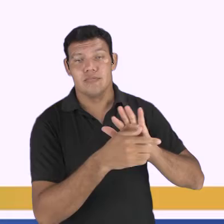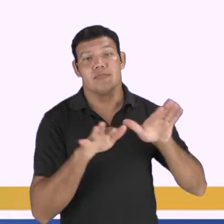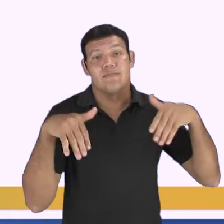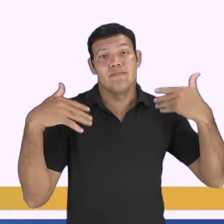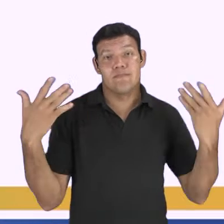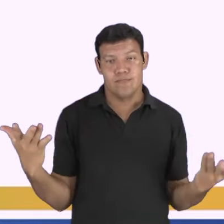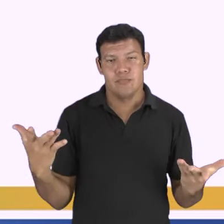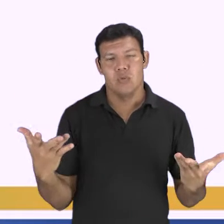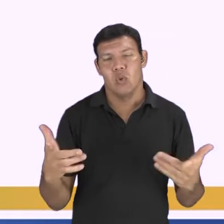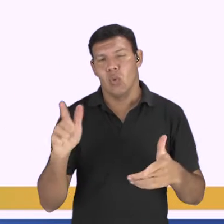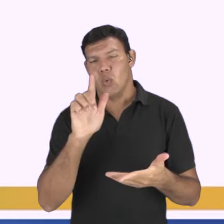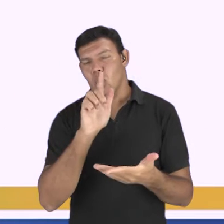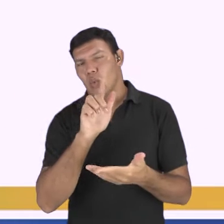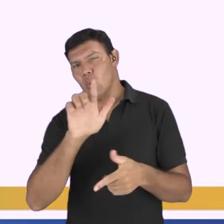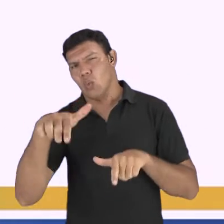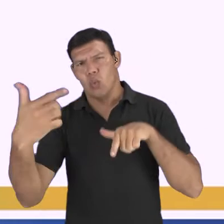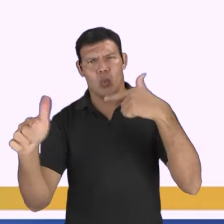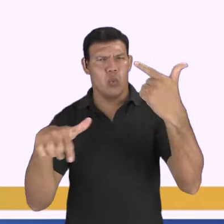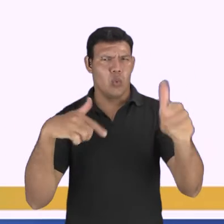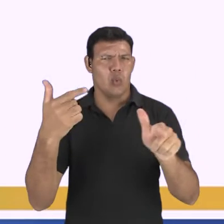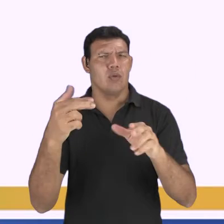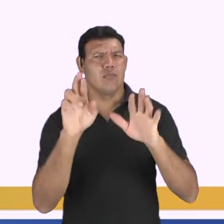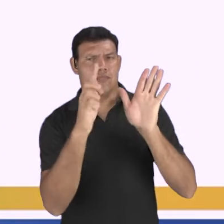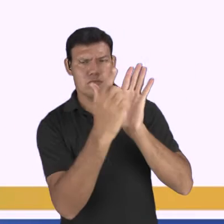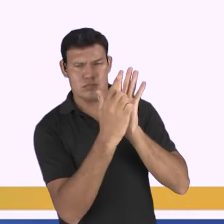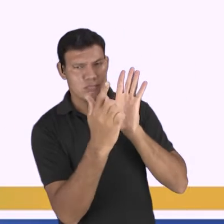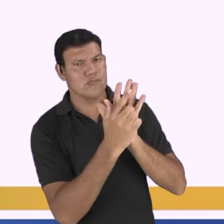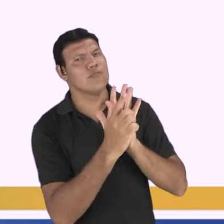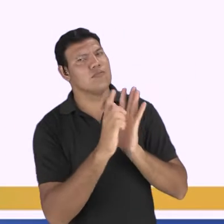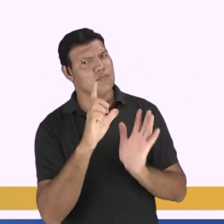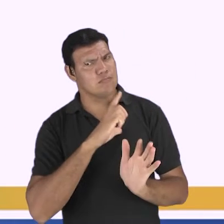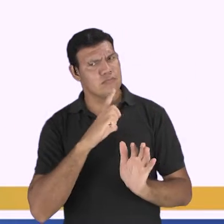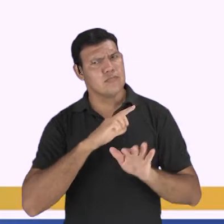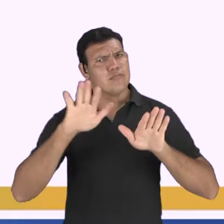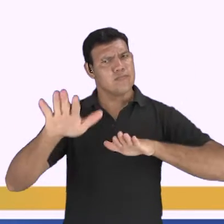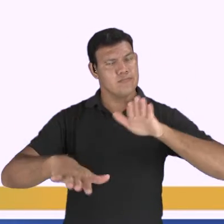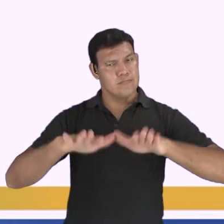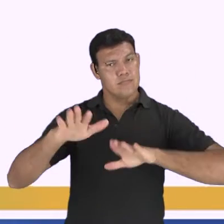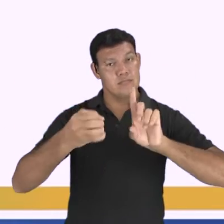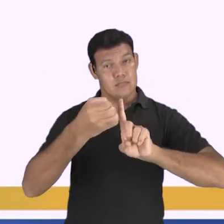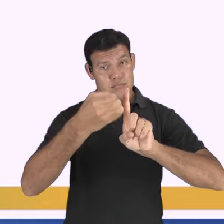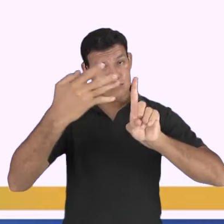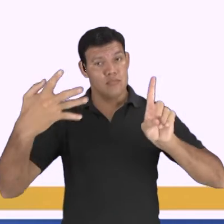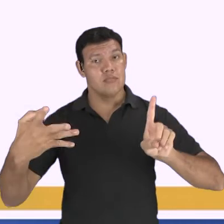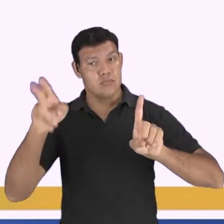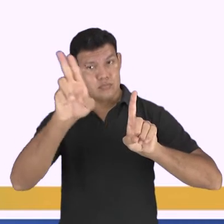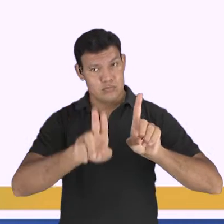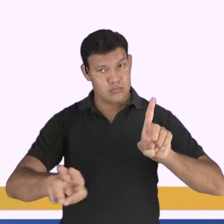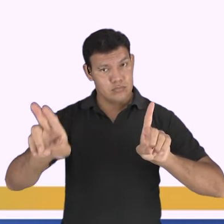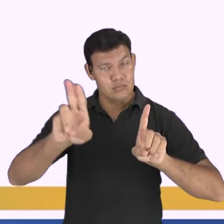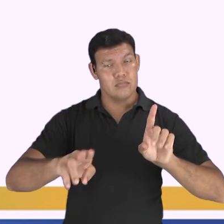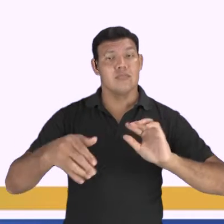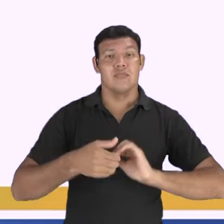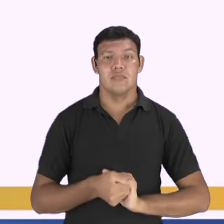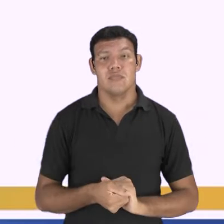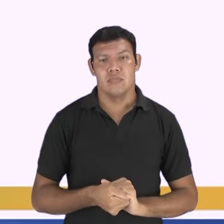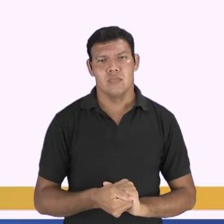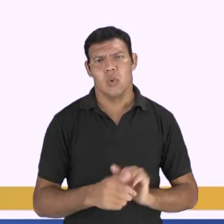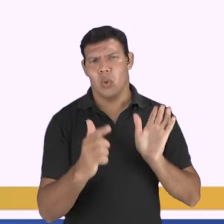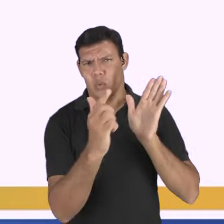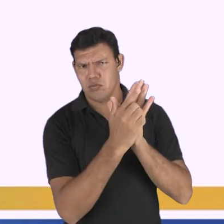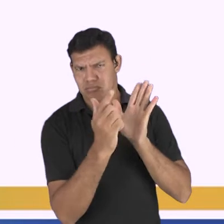outras funções elas podem ser desempenhadas também. Vai depender da argumentação utilizada. Independentemente da função,